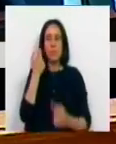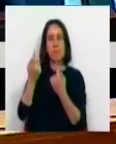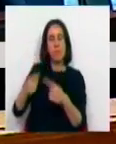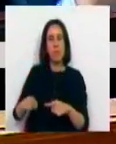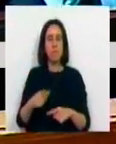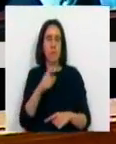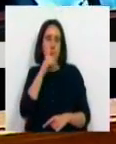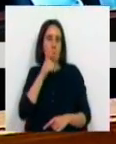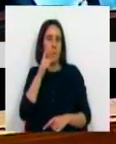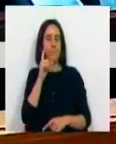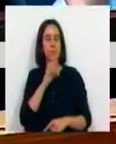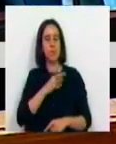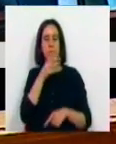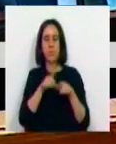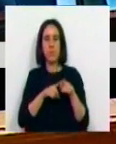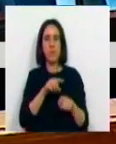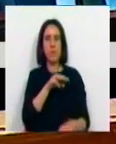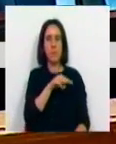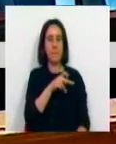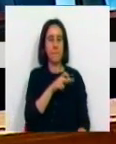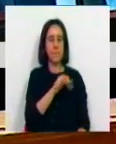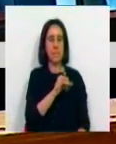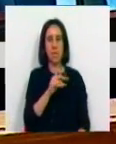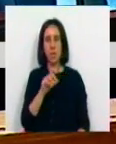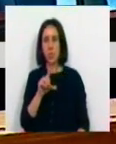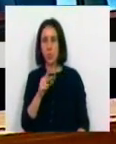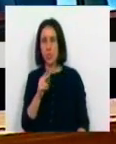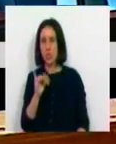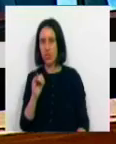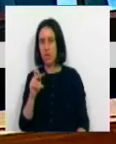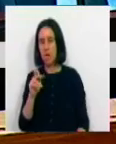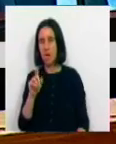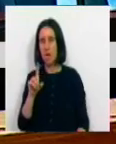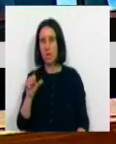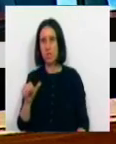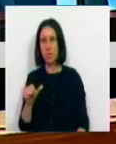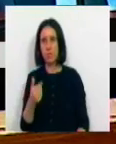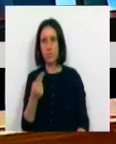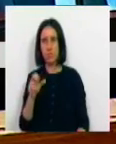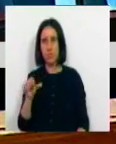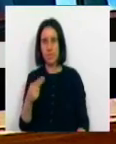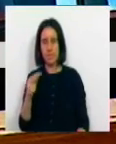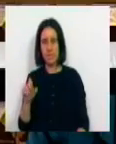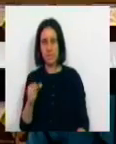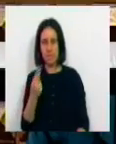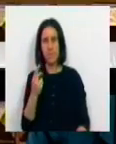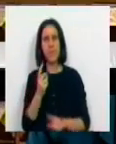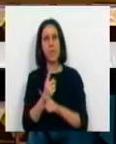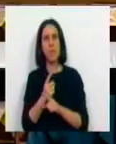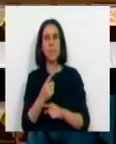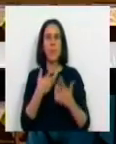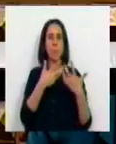Deputada Maria Luísa Albuquerque, a querer resposta para as dúvidas, para as perguntas que apresentou,